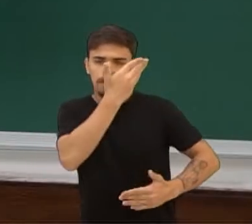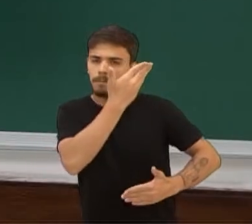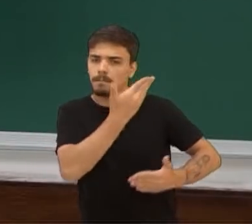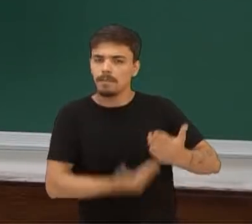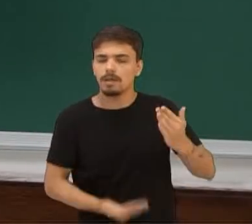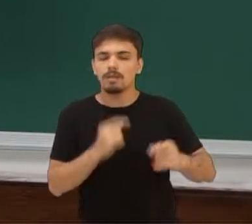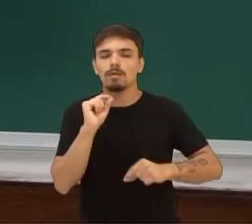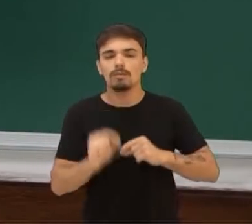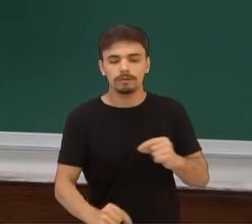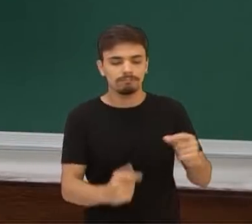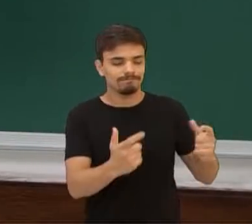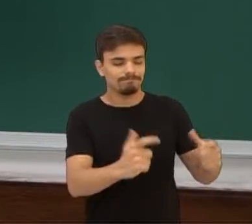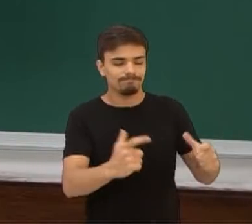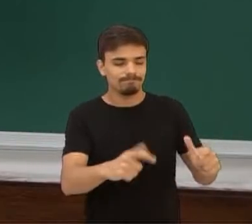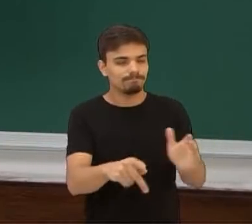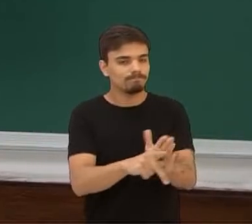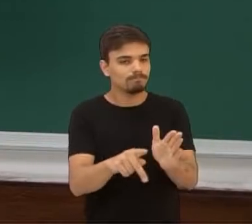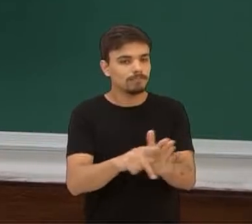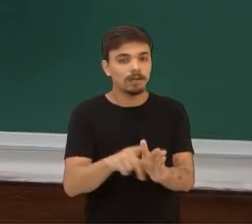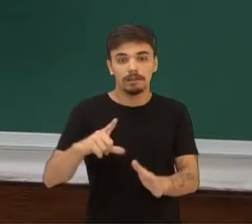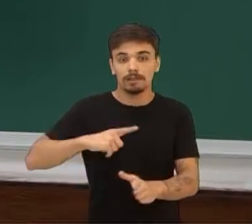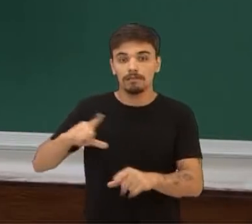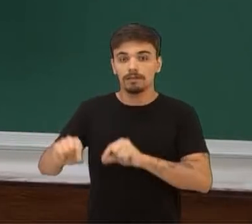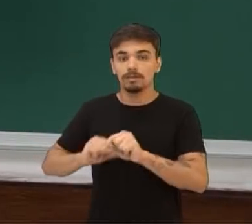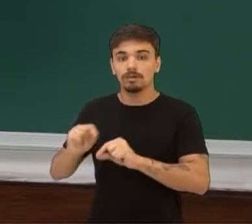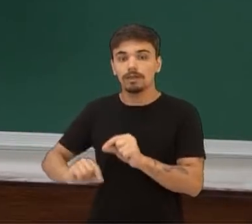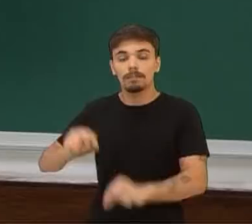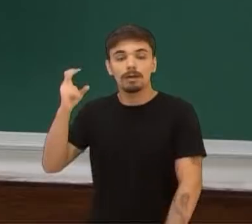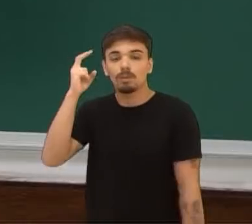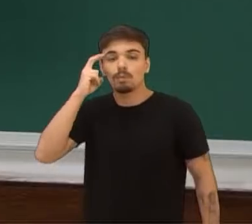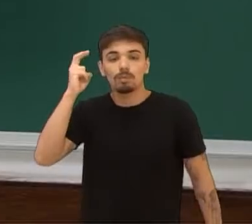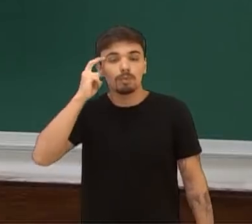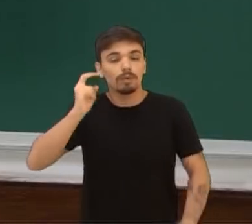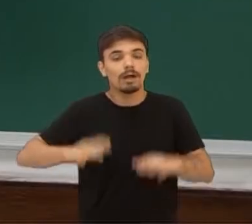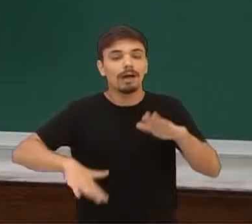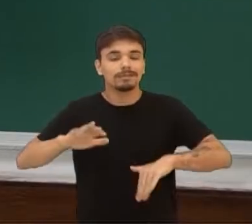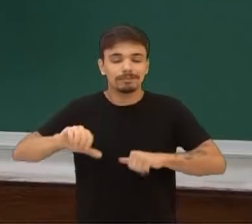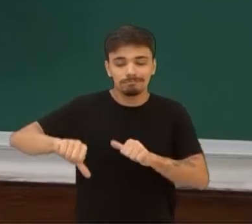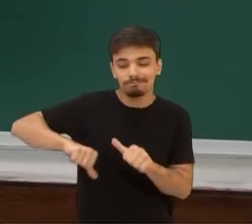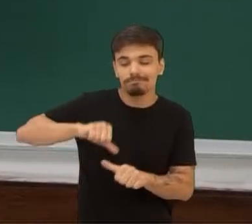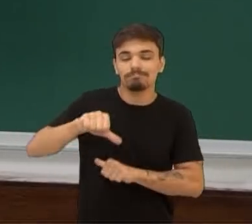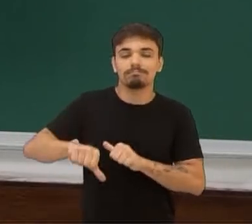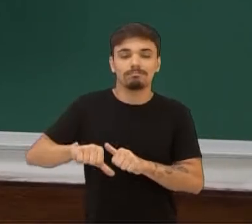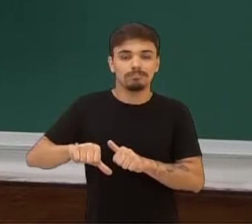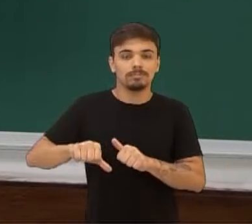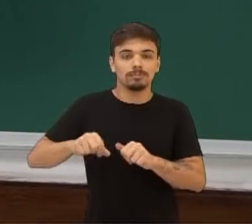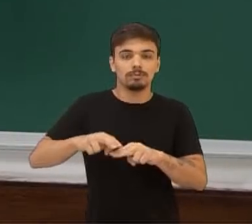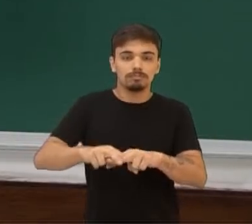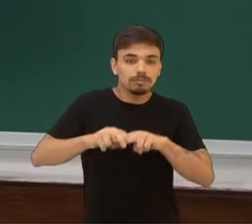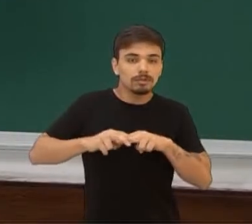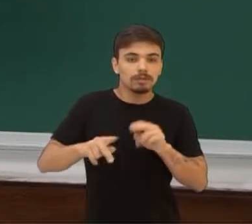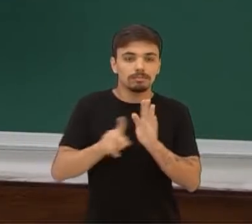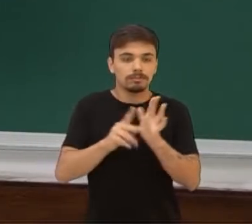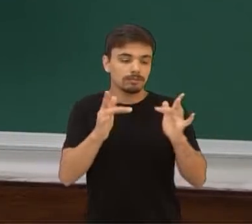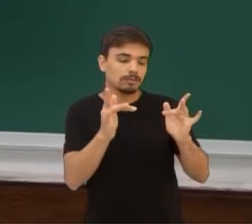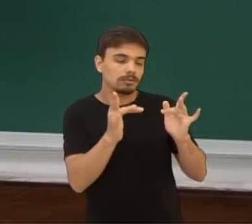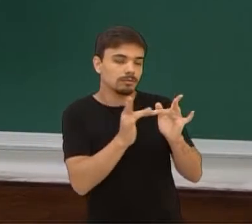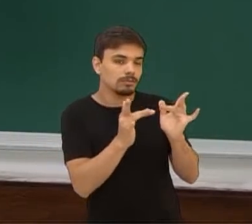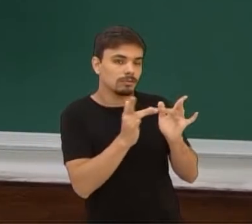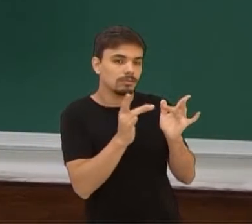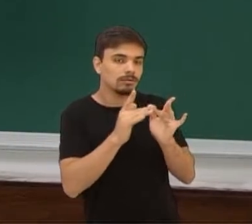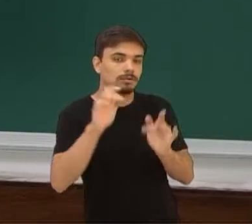parte de suas terras, tiveram a sua cultura muitas vezes modificada através do contato